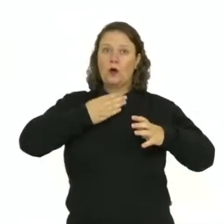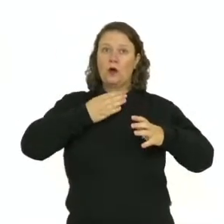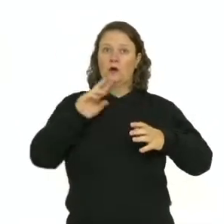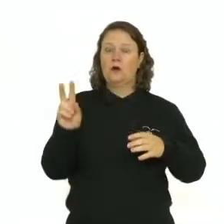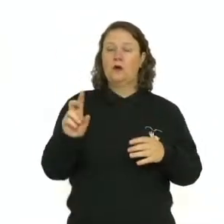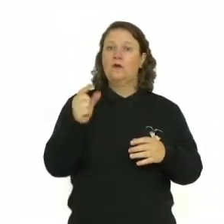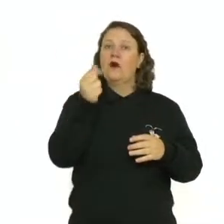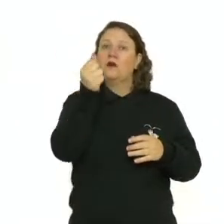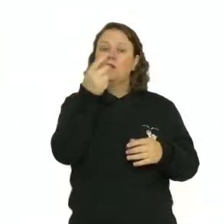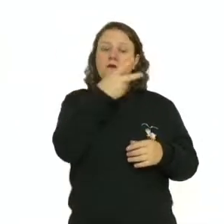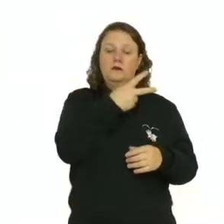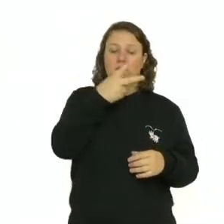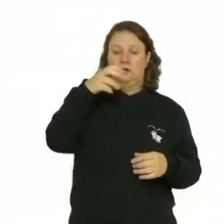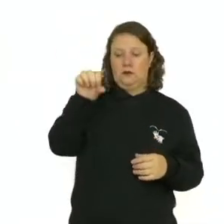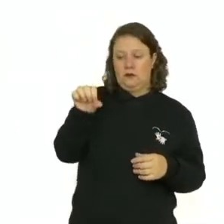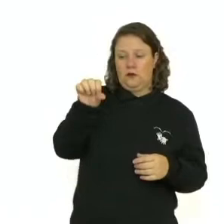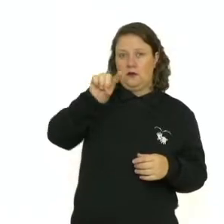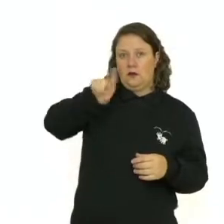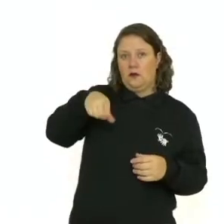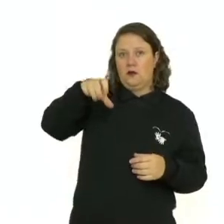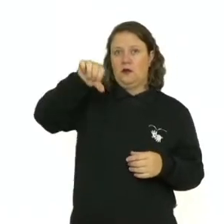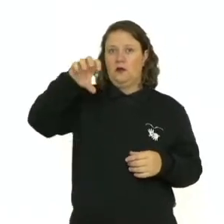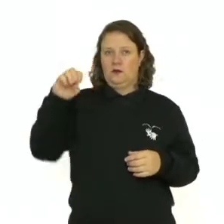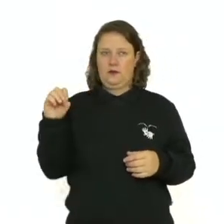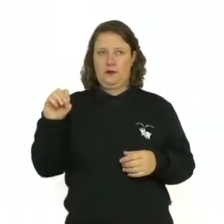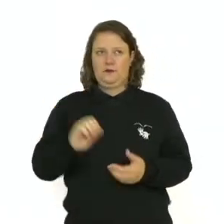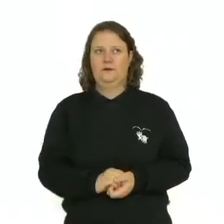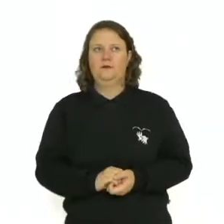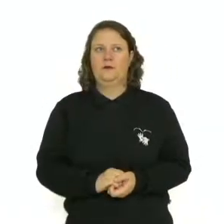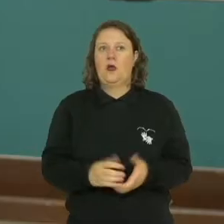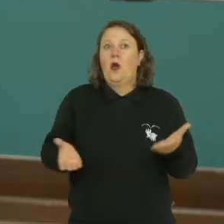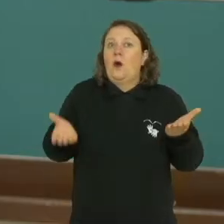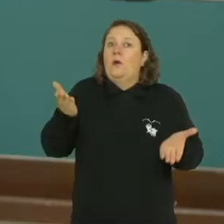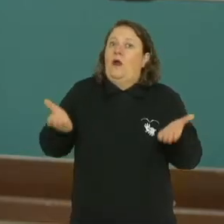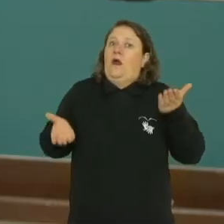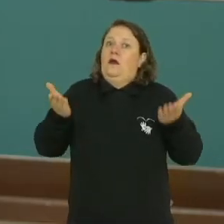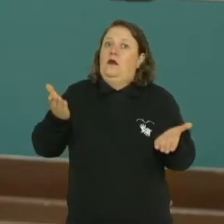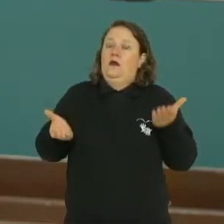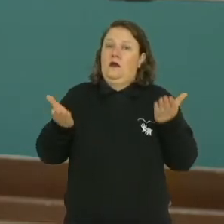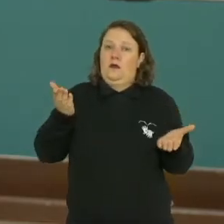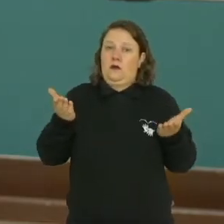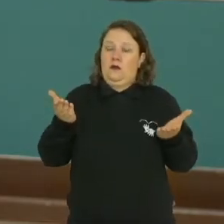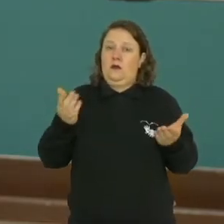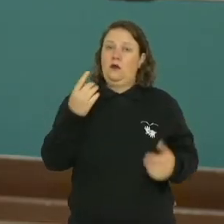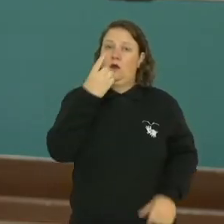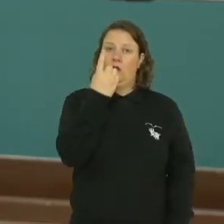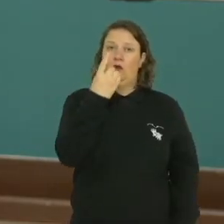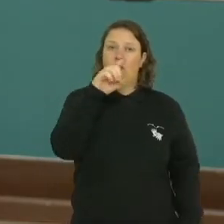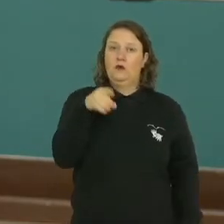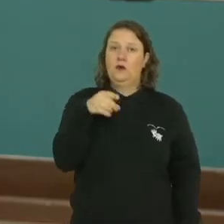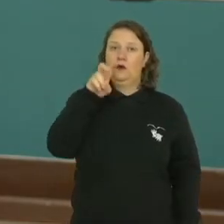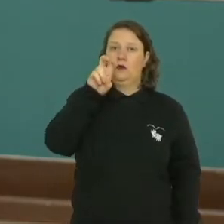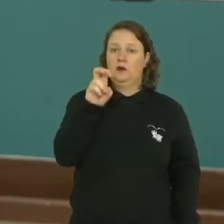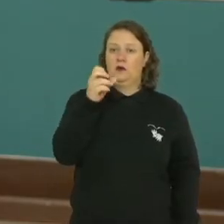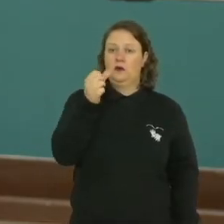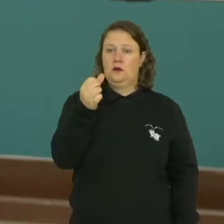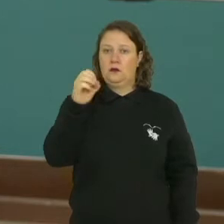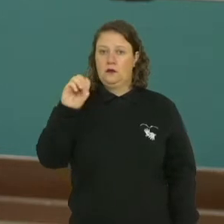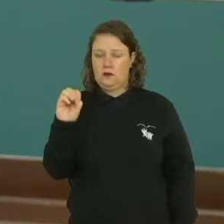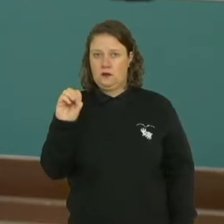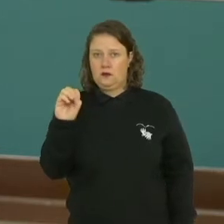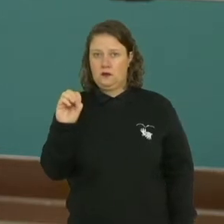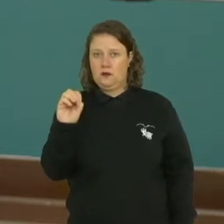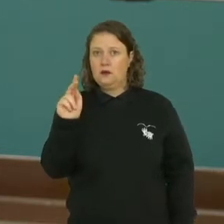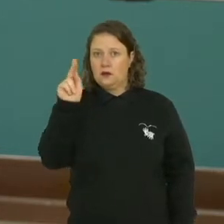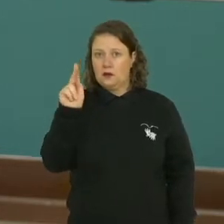29,90. Quanto você vai pagar por essa torta? Bom, vejam que aqui na balança o peso dela é 1,560 quilos.